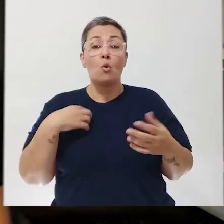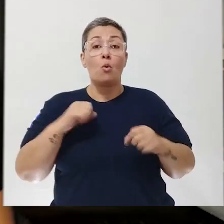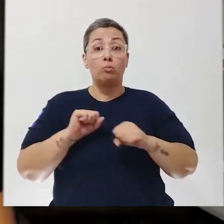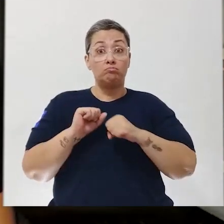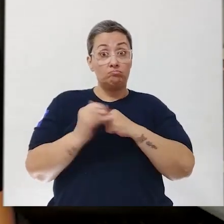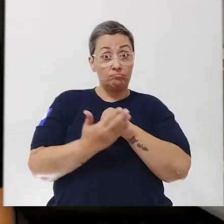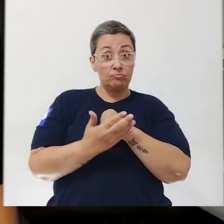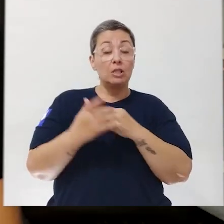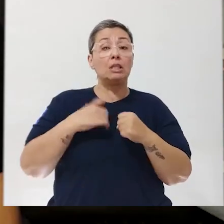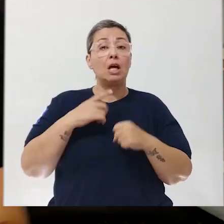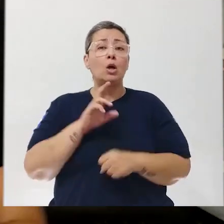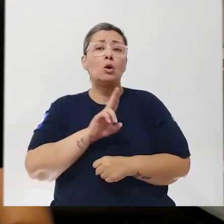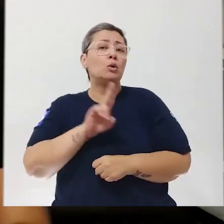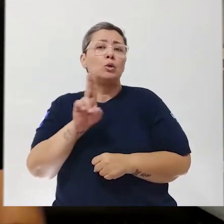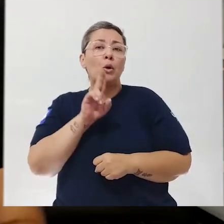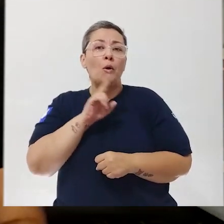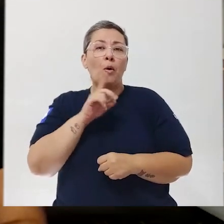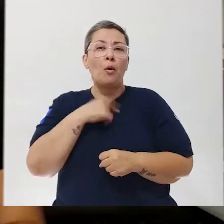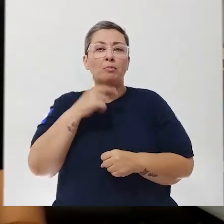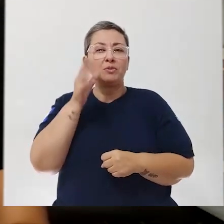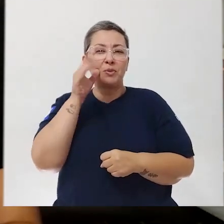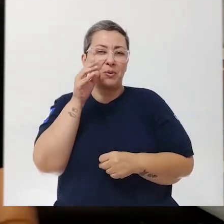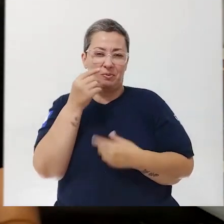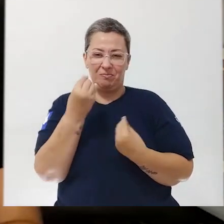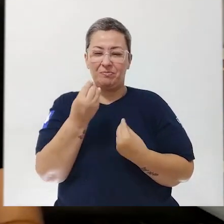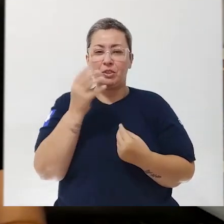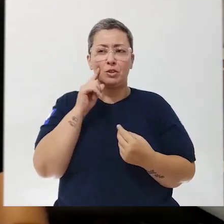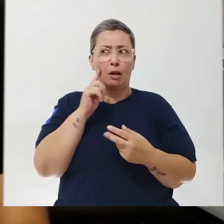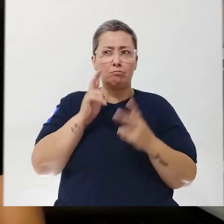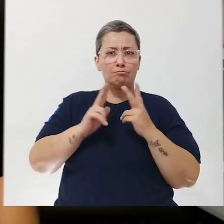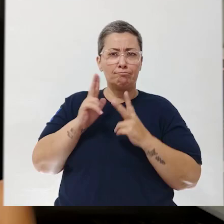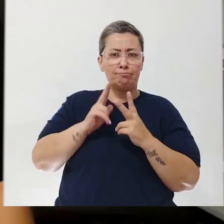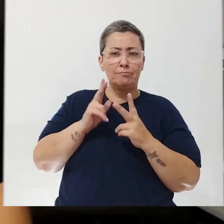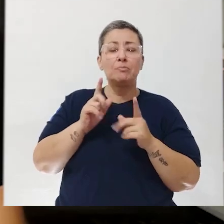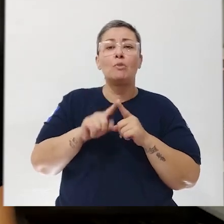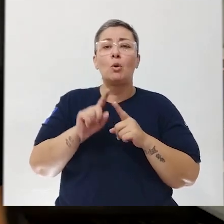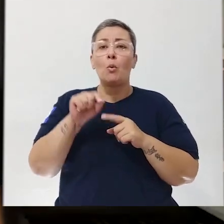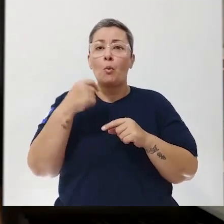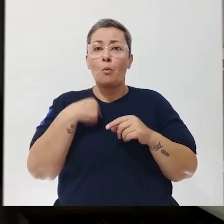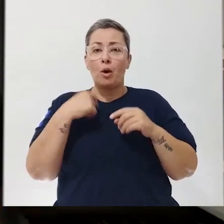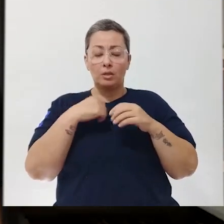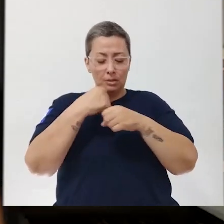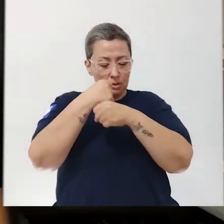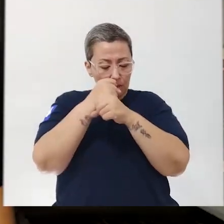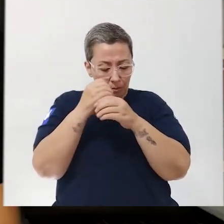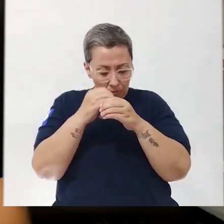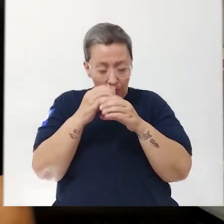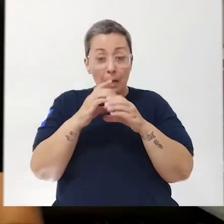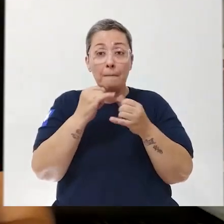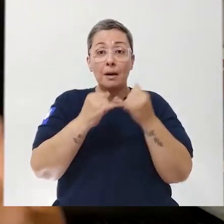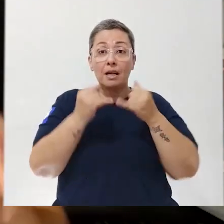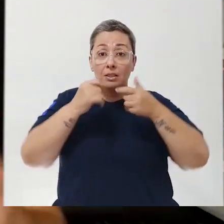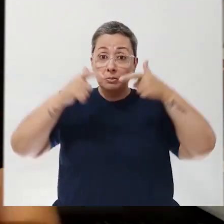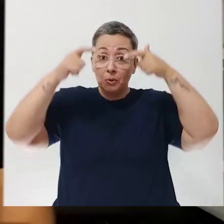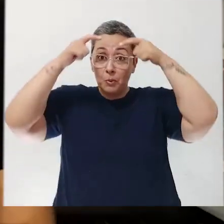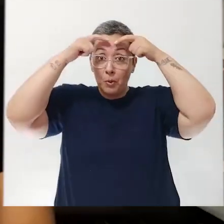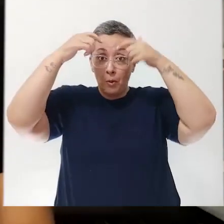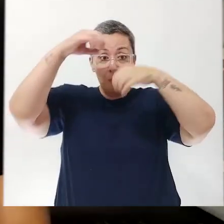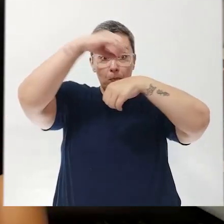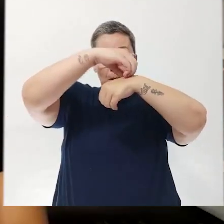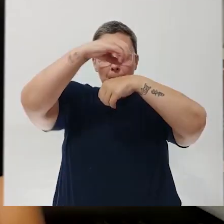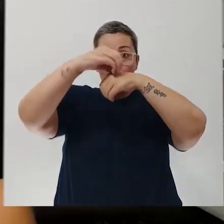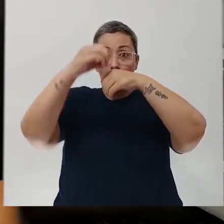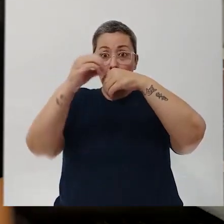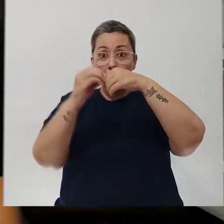O coronavírus, ele tem esse nome, essa é uma curiosidade, acho que vocês podem ter ouvido falar, porque quando ele é visto pelo microscópio, ele tem o formato de uma